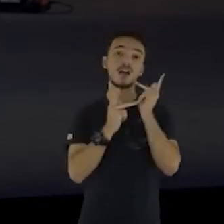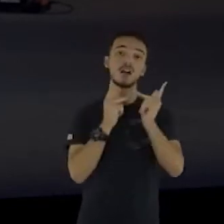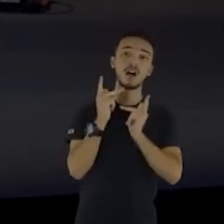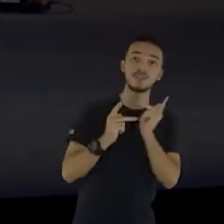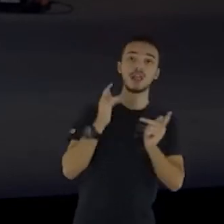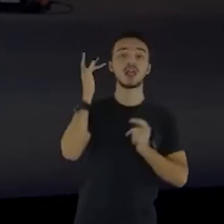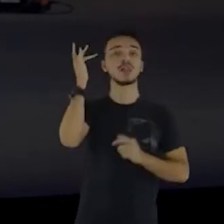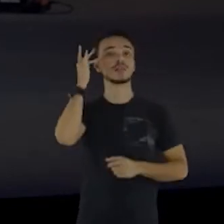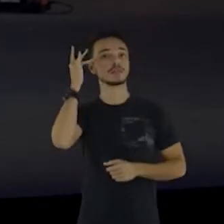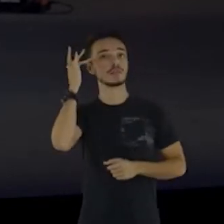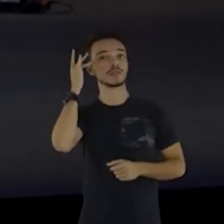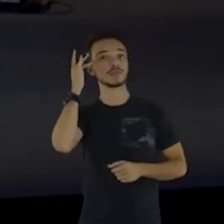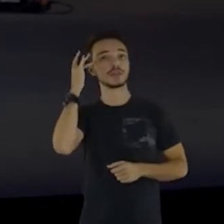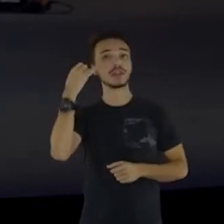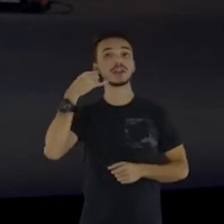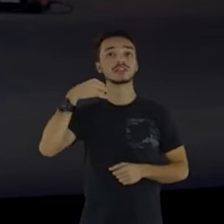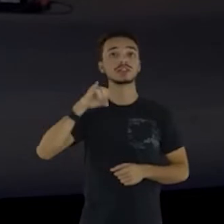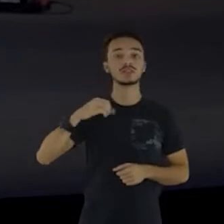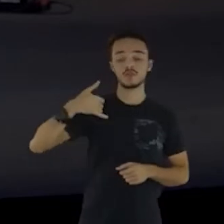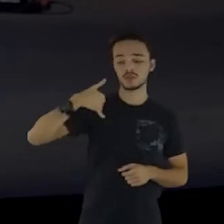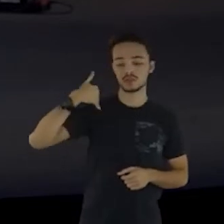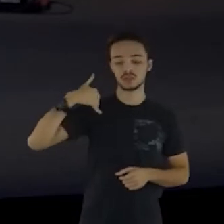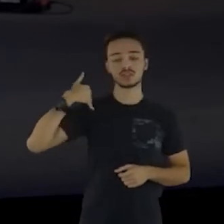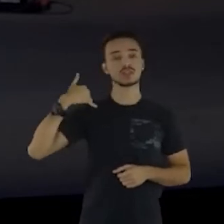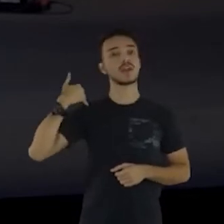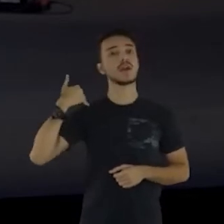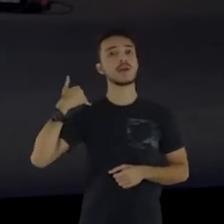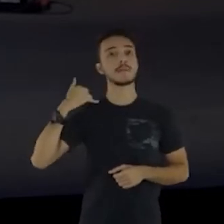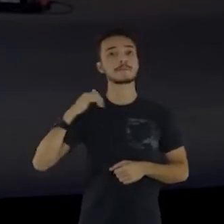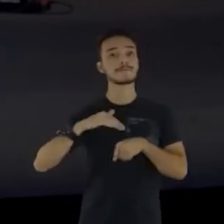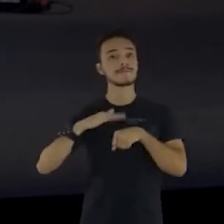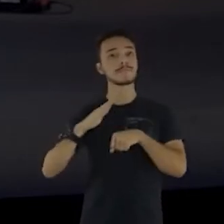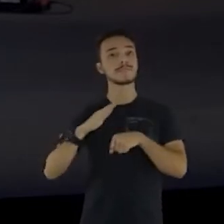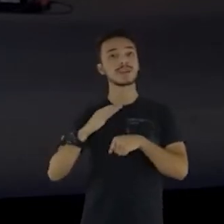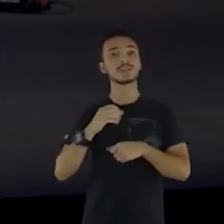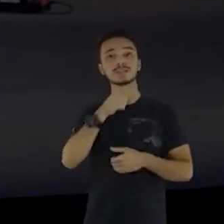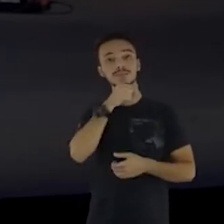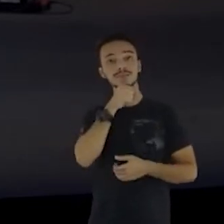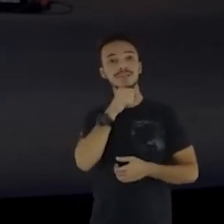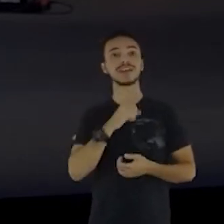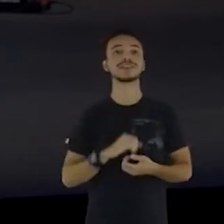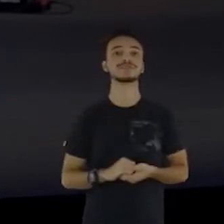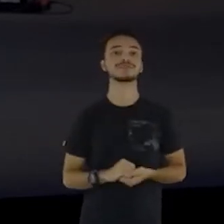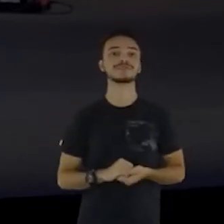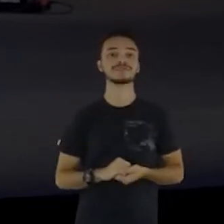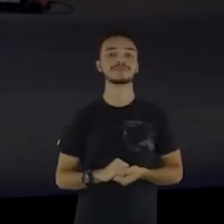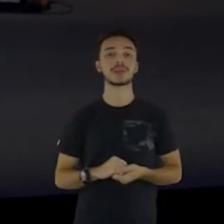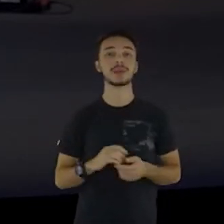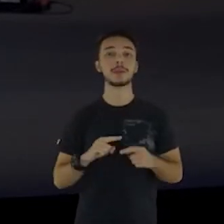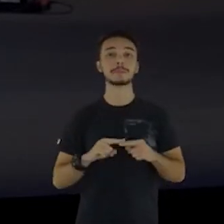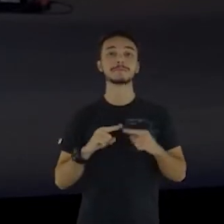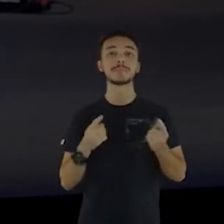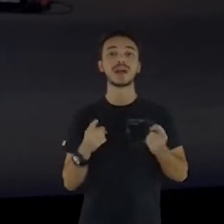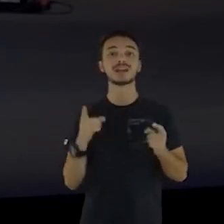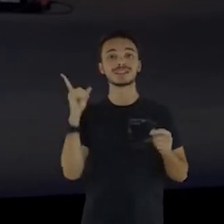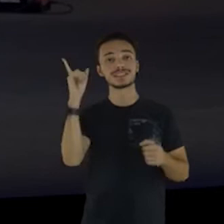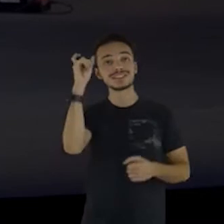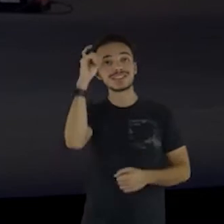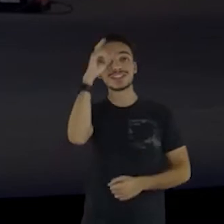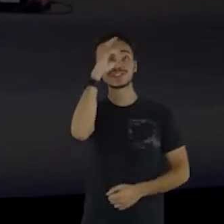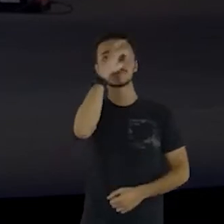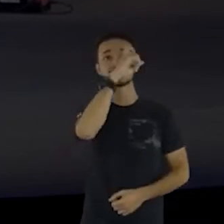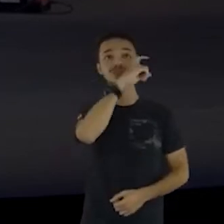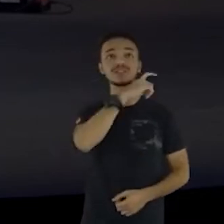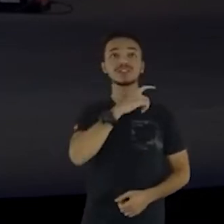irmãos. Ou mais. Mas é duro falar de maturidade para quem tem 11,